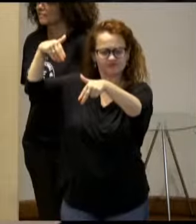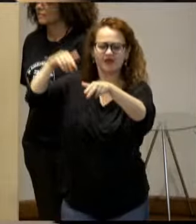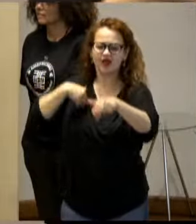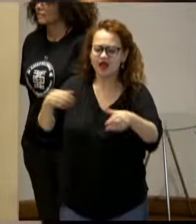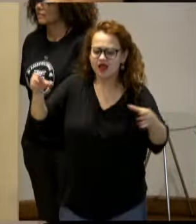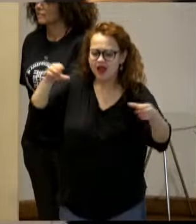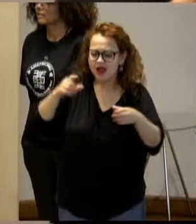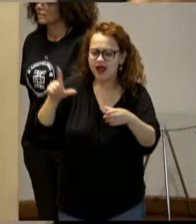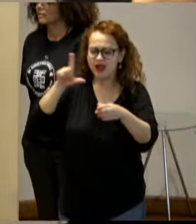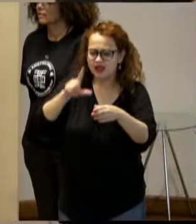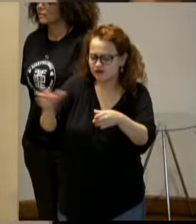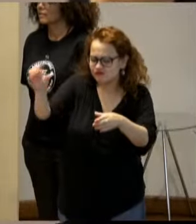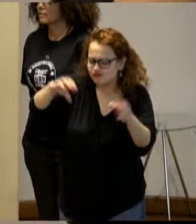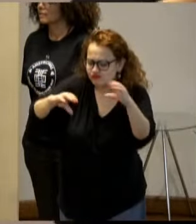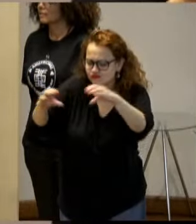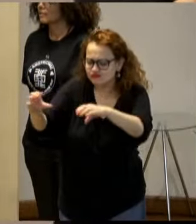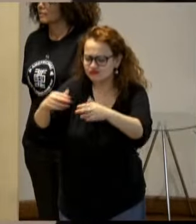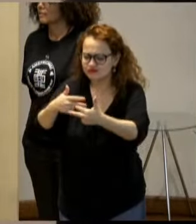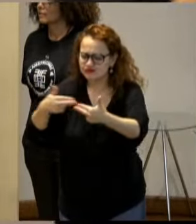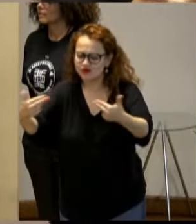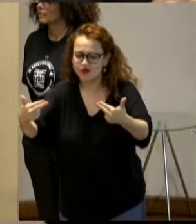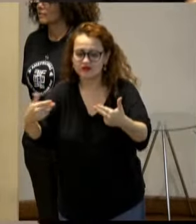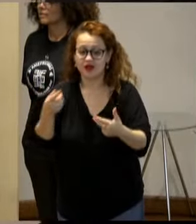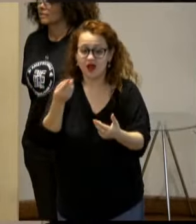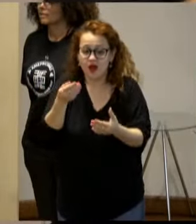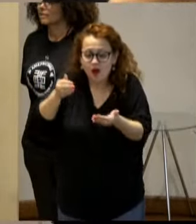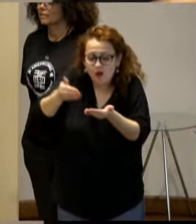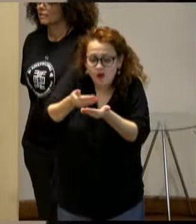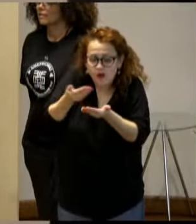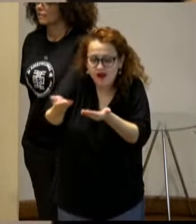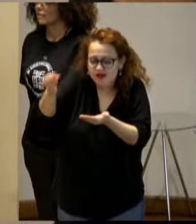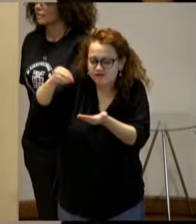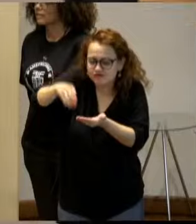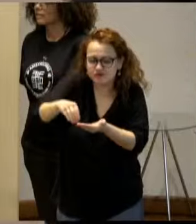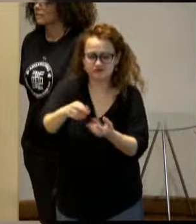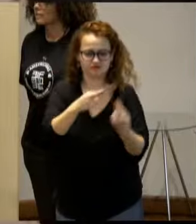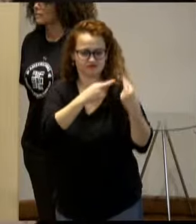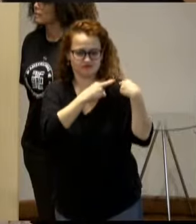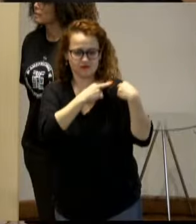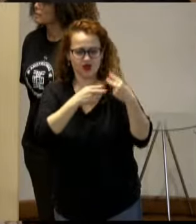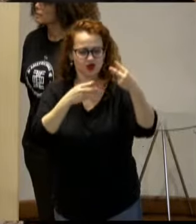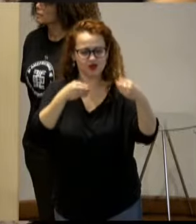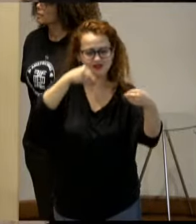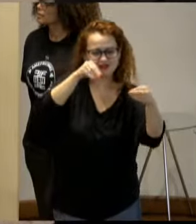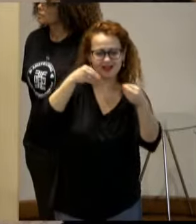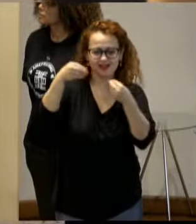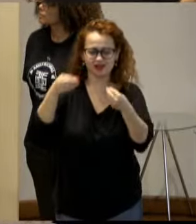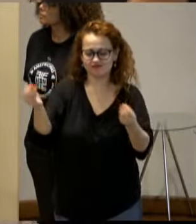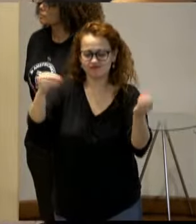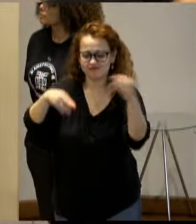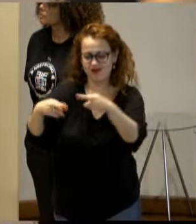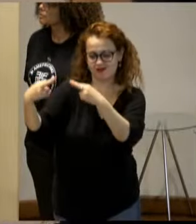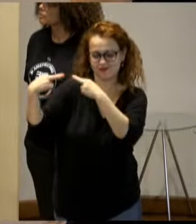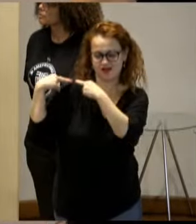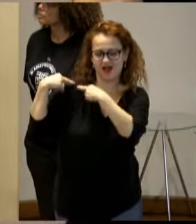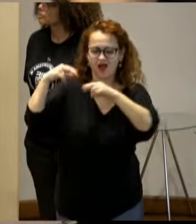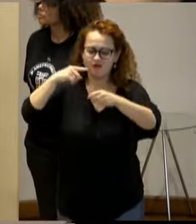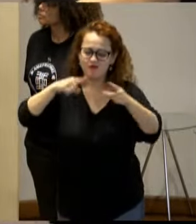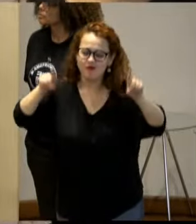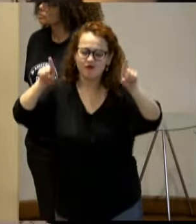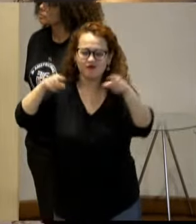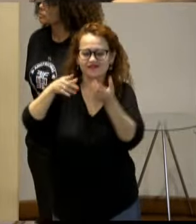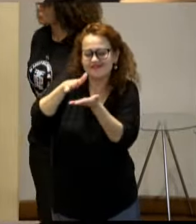para a receita não desandar. 1 colher de sopa de comprometimento, 2 saquinhos de responsabilidade, musicalidade